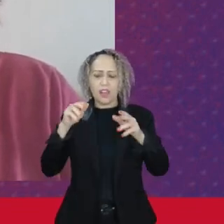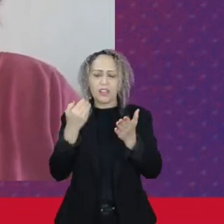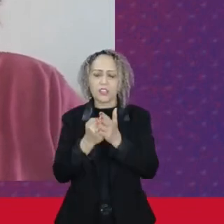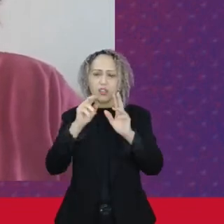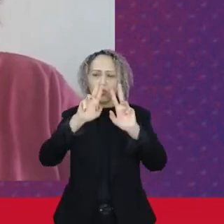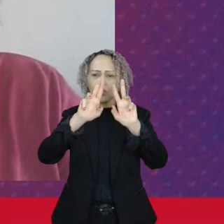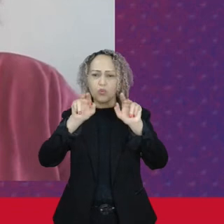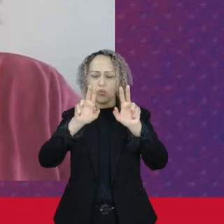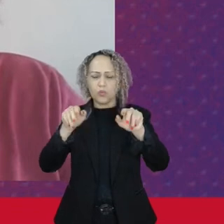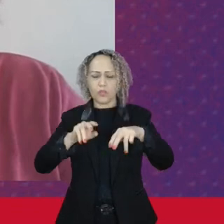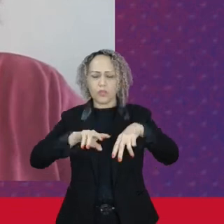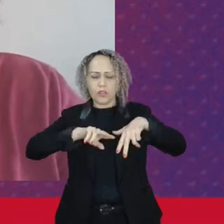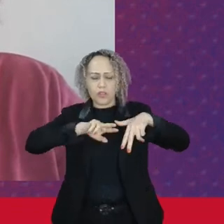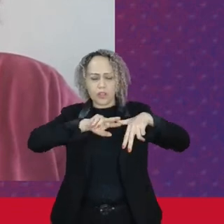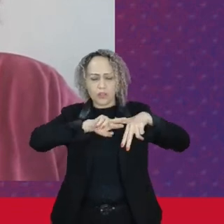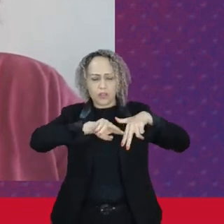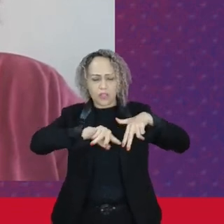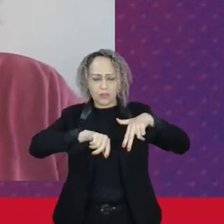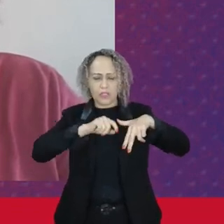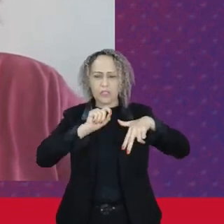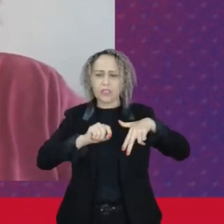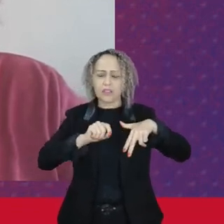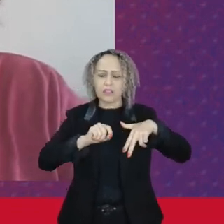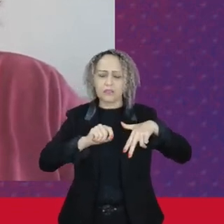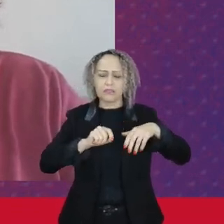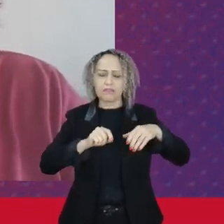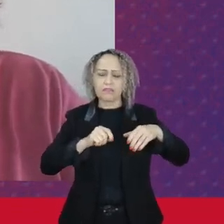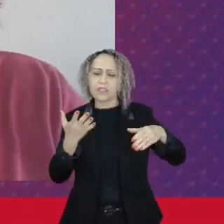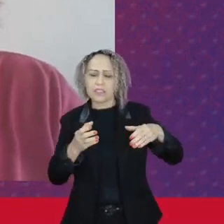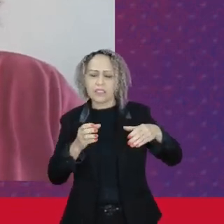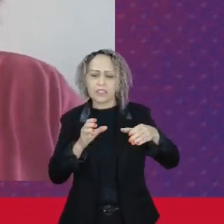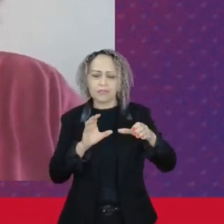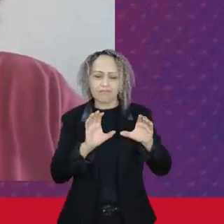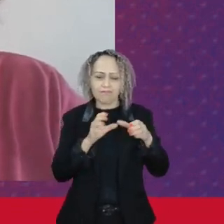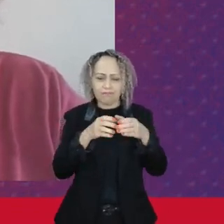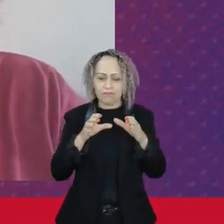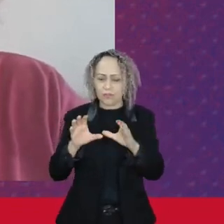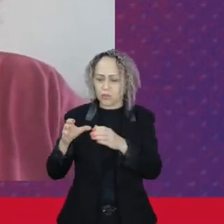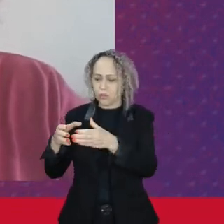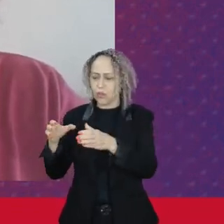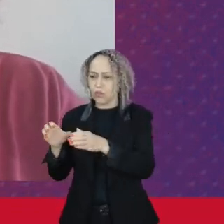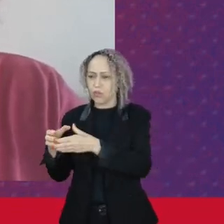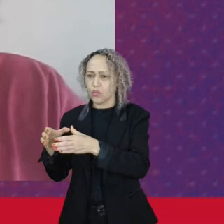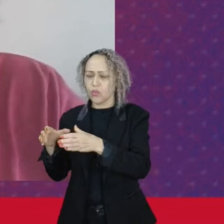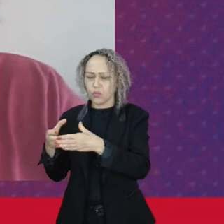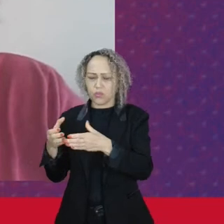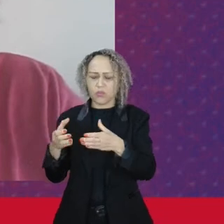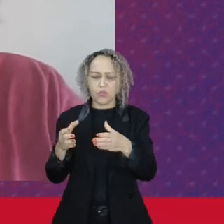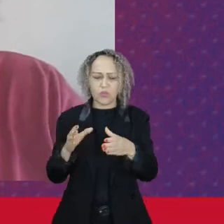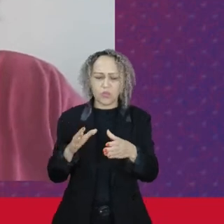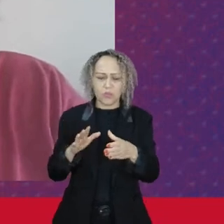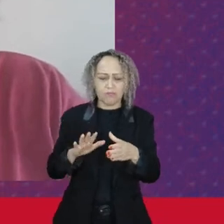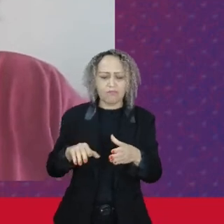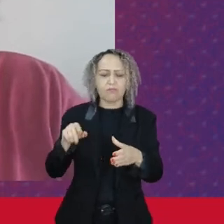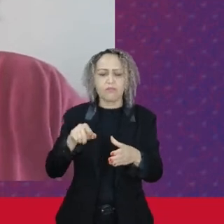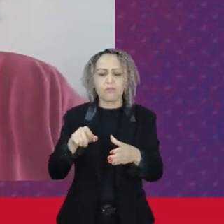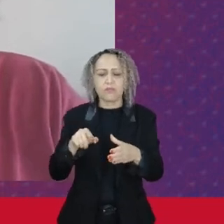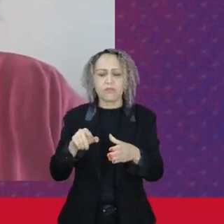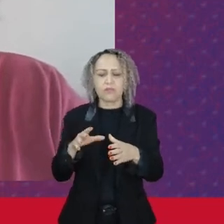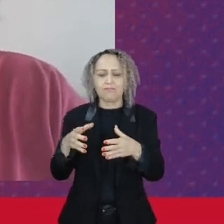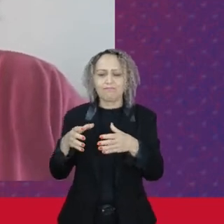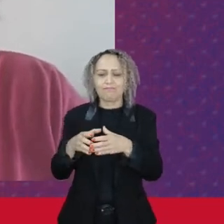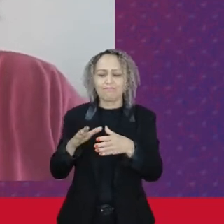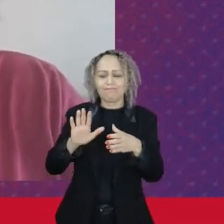que coloca, a partir das categorias da Plataforma Global do Direito às Cidades, que